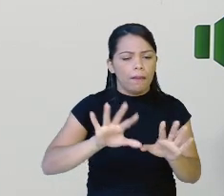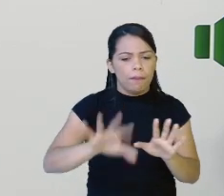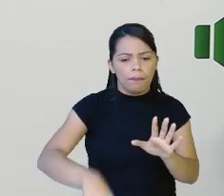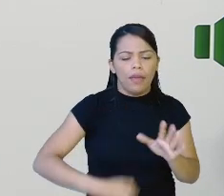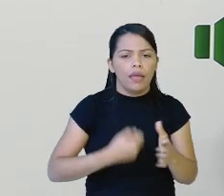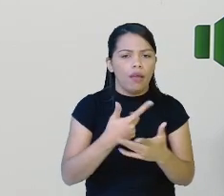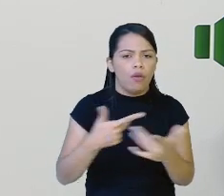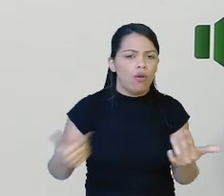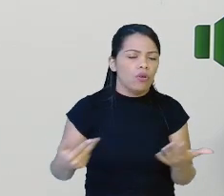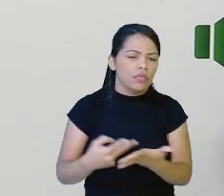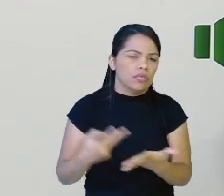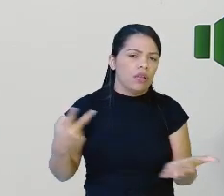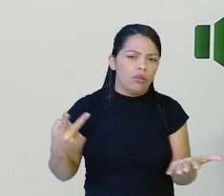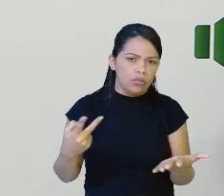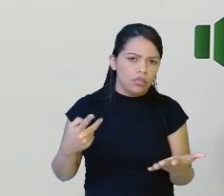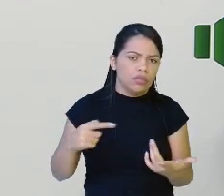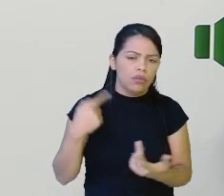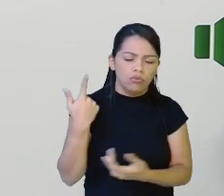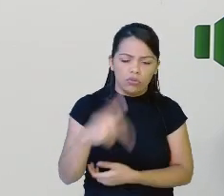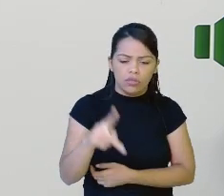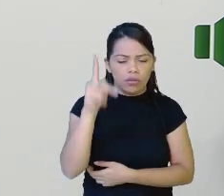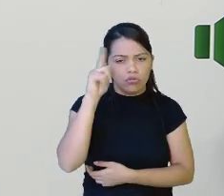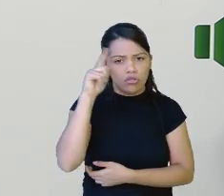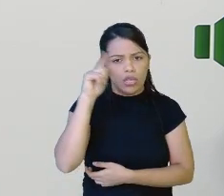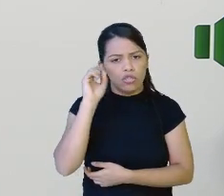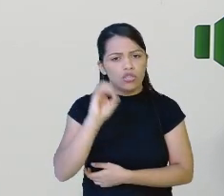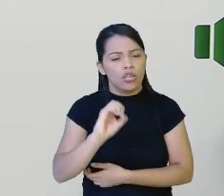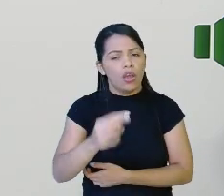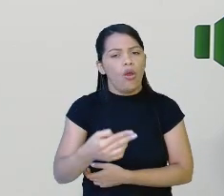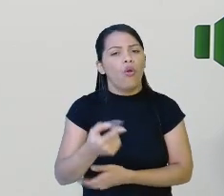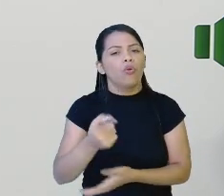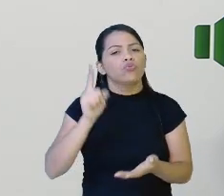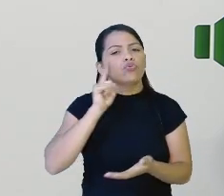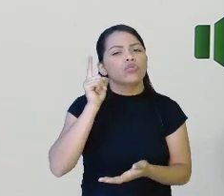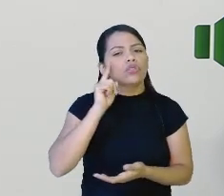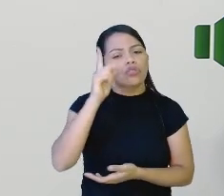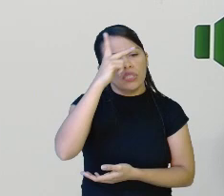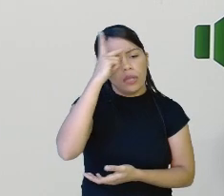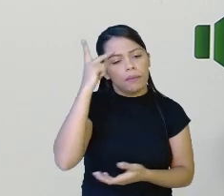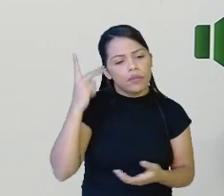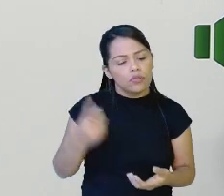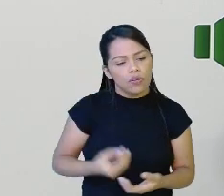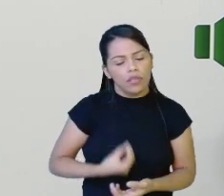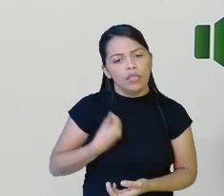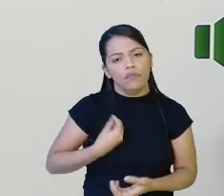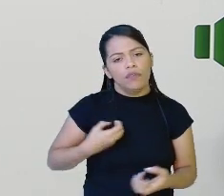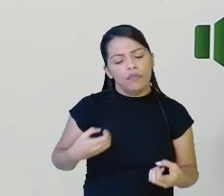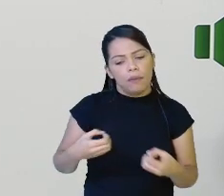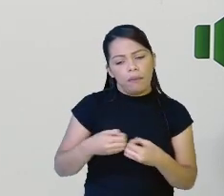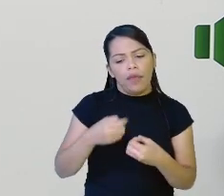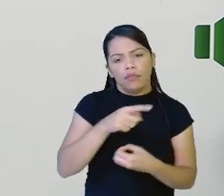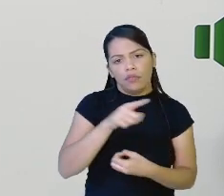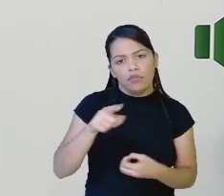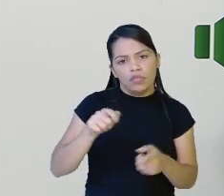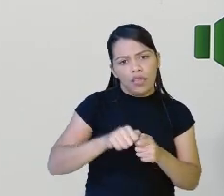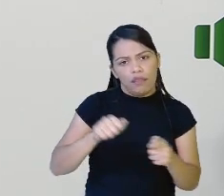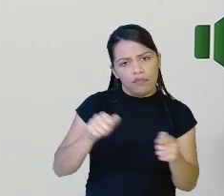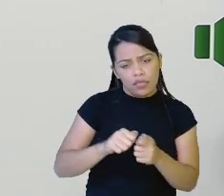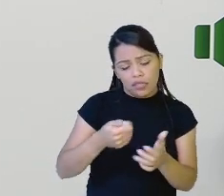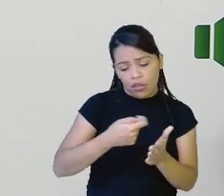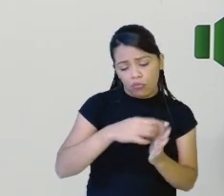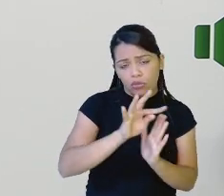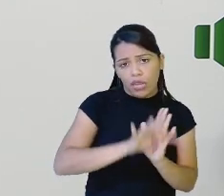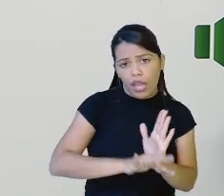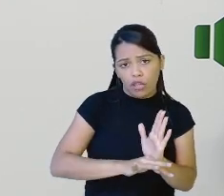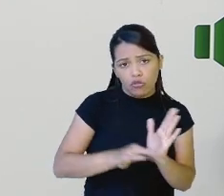do seu cotidiano, do seu dia a dia, ou do dia a dia das pessoas que te cercam e fazer uma crônica com humor. Lembra que eu falei também